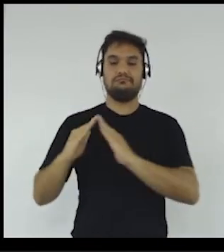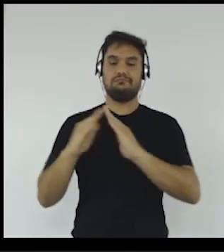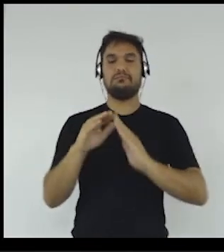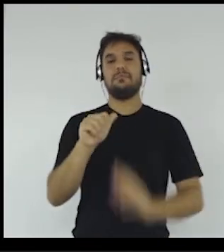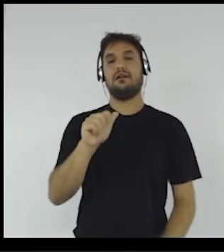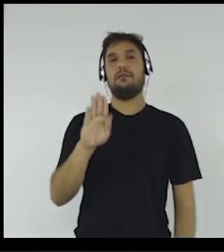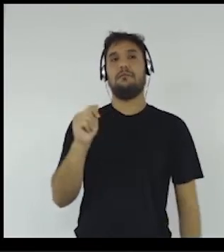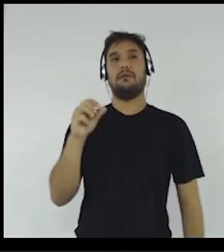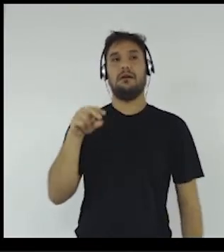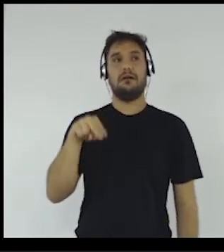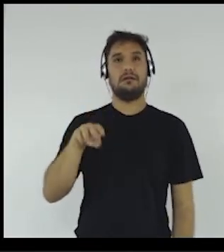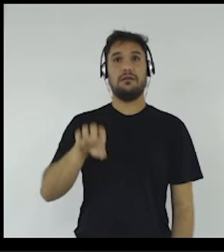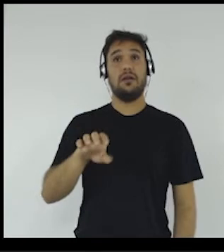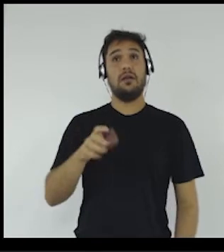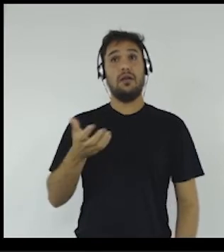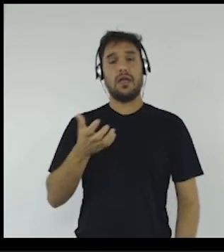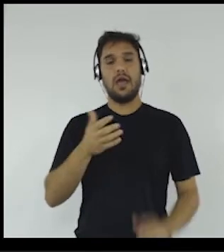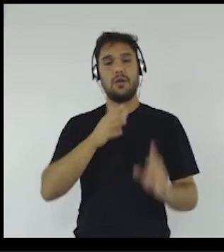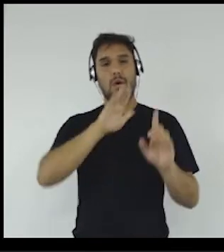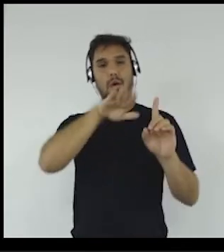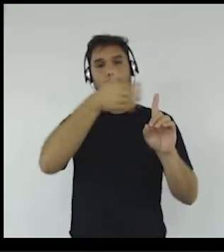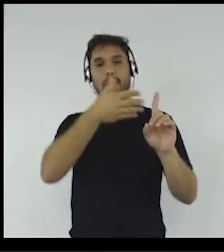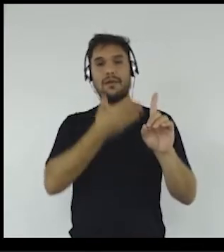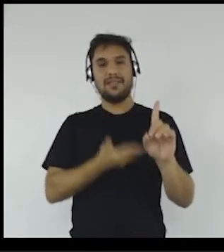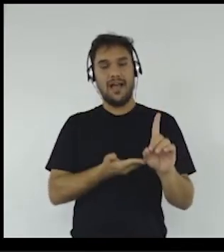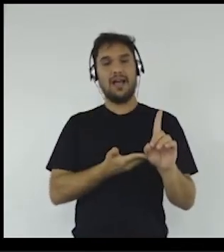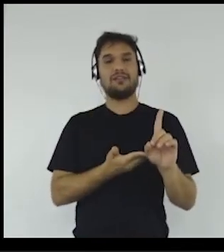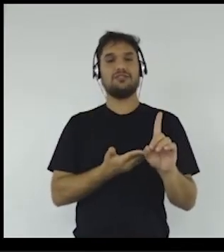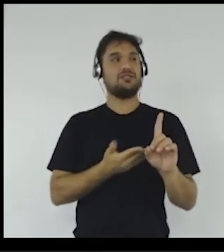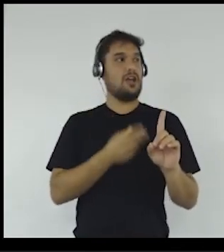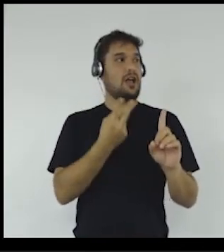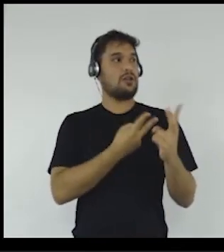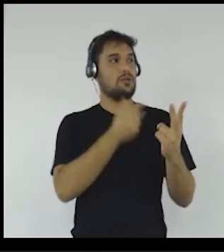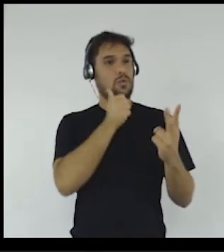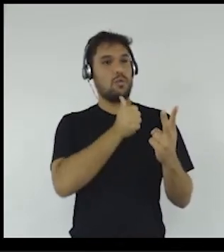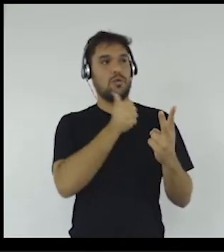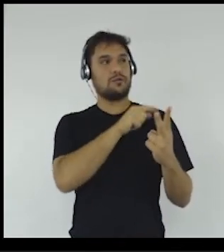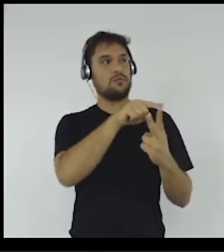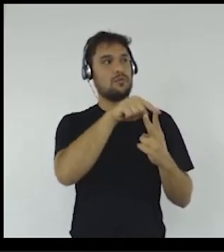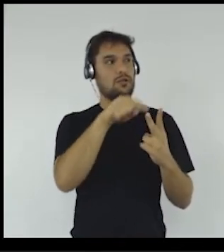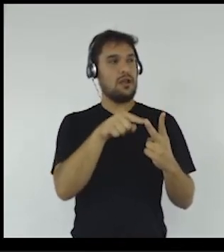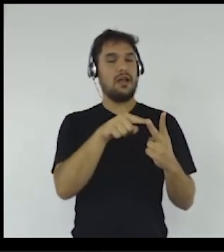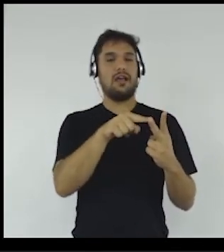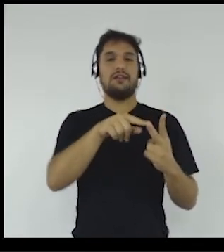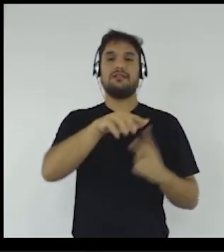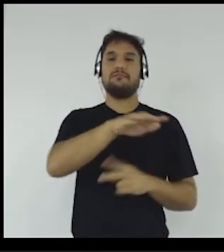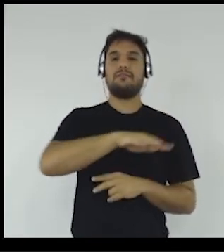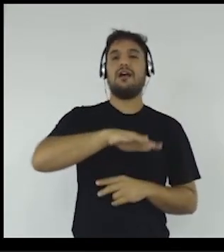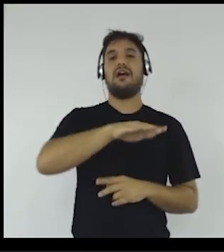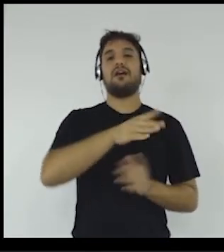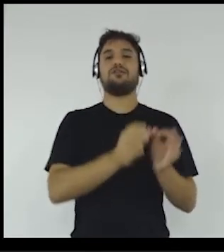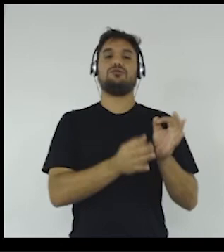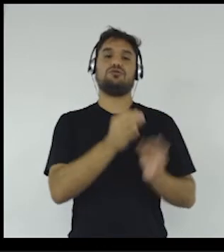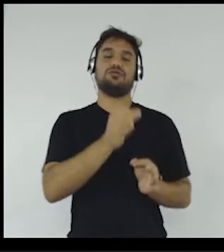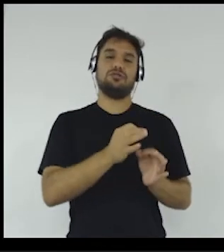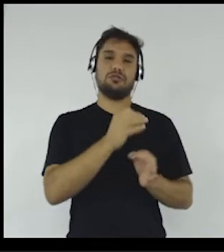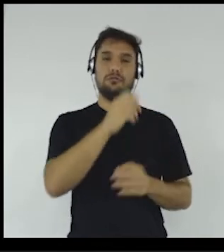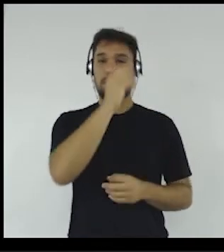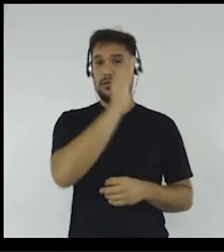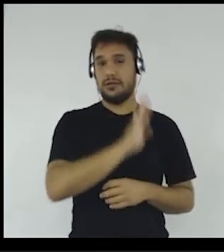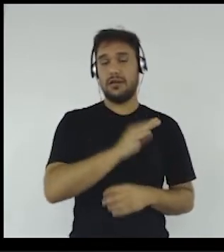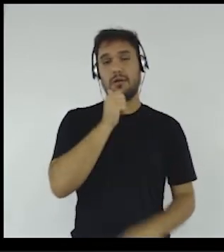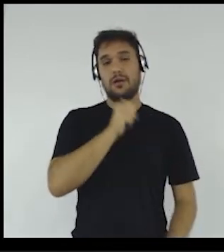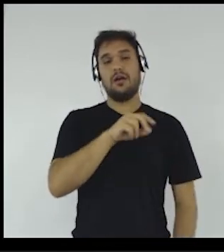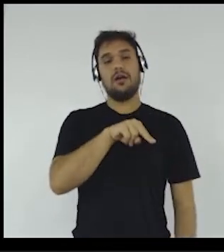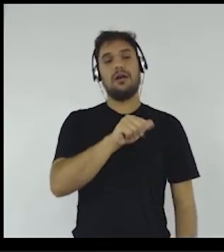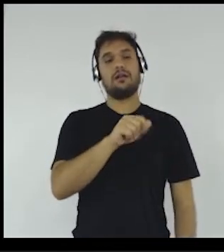ABAME, quero aqui render minhas homenagens a essas duas mulheres, ícones do cenário jurídico brasileiro, a doutora